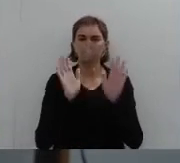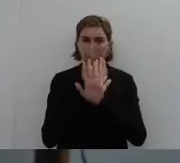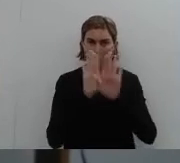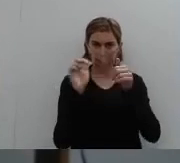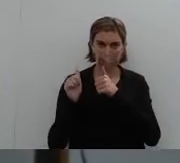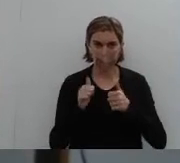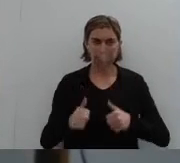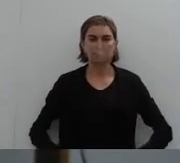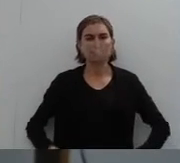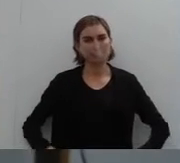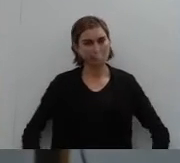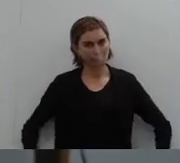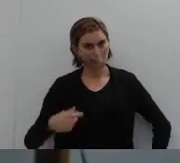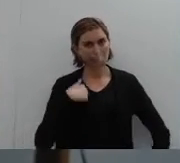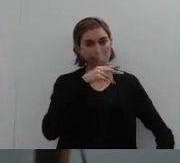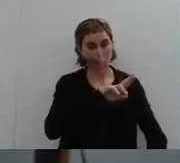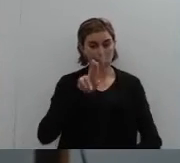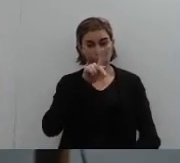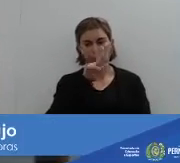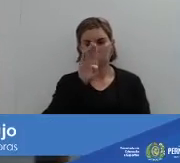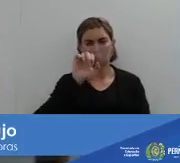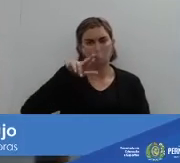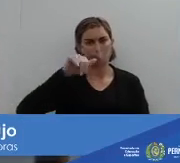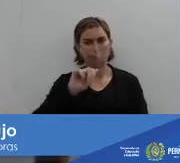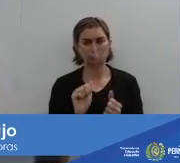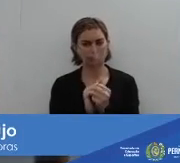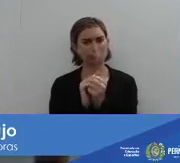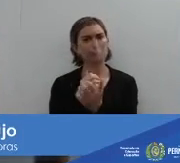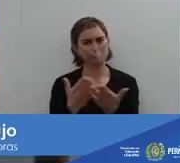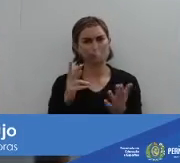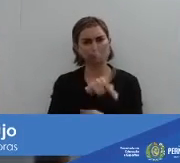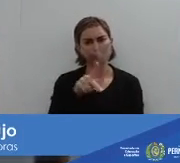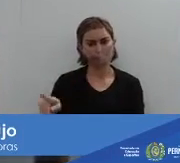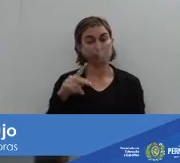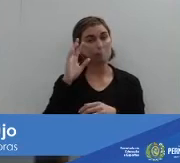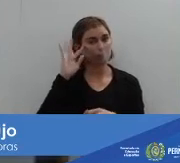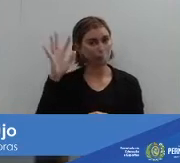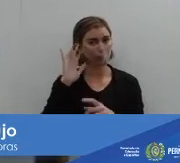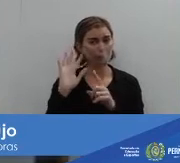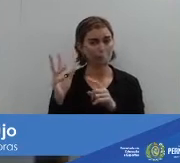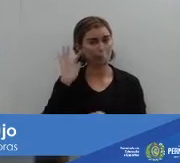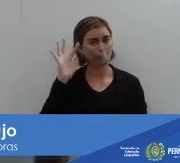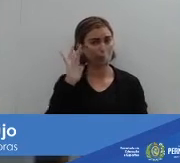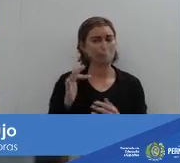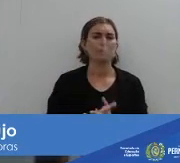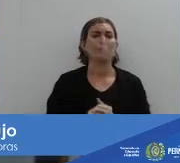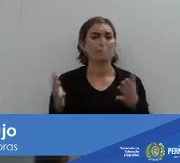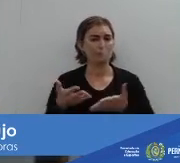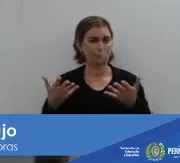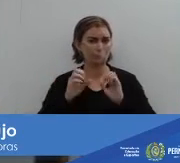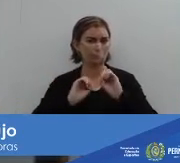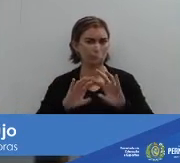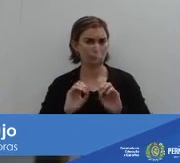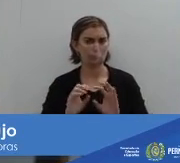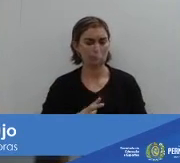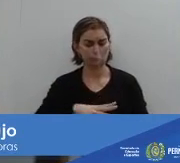Olá, como vai? Eu sou Bernardo e vou ser o seu professor de filosofia. A nossa aula de hoje vai falar sobre